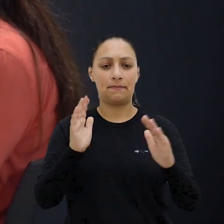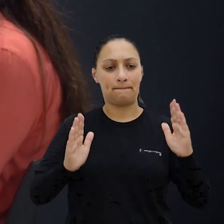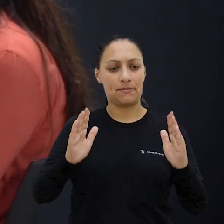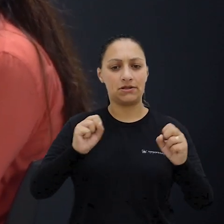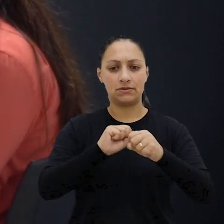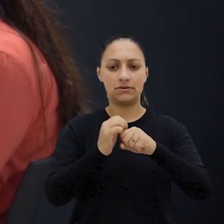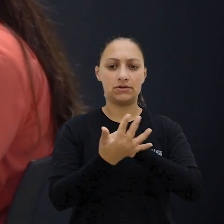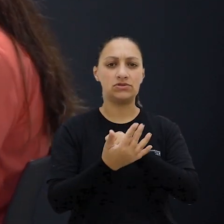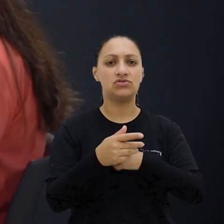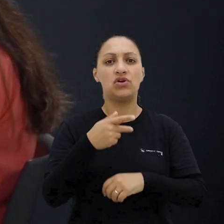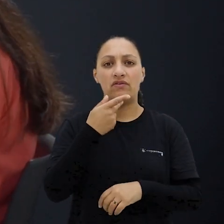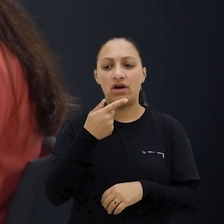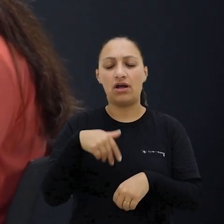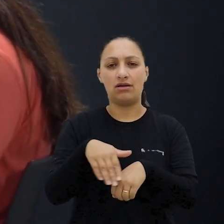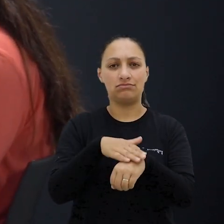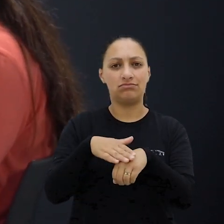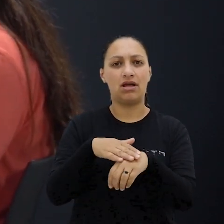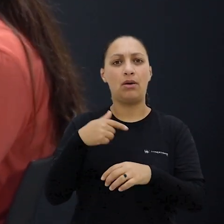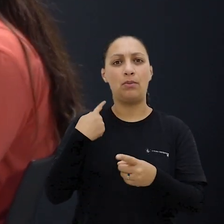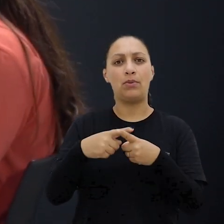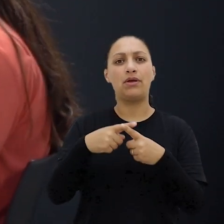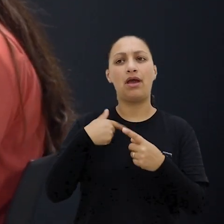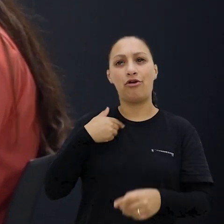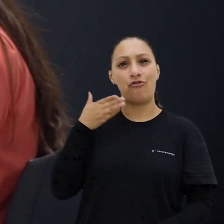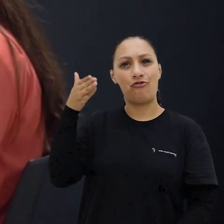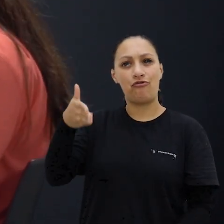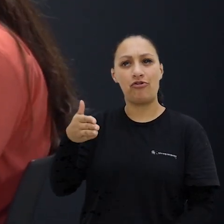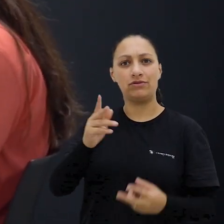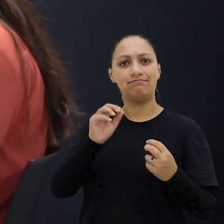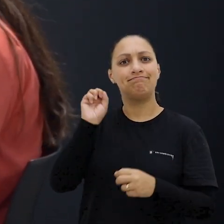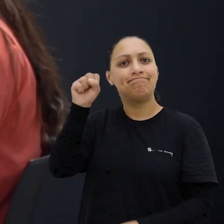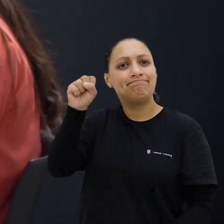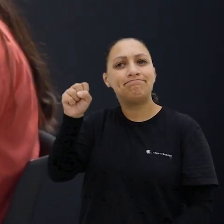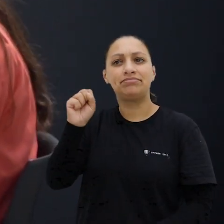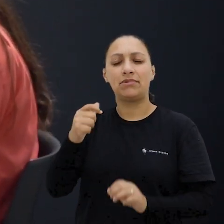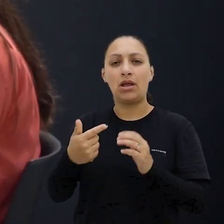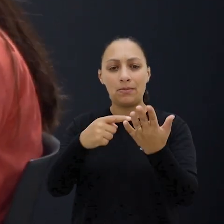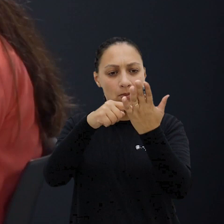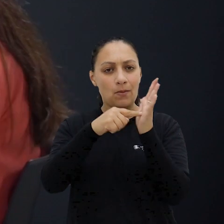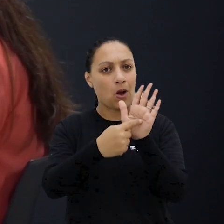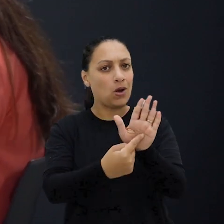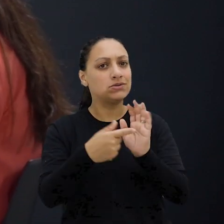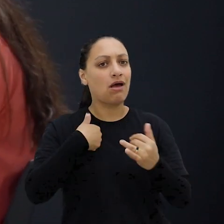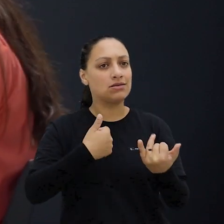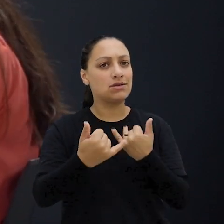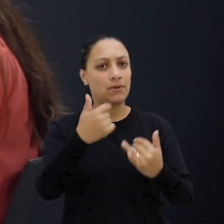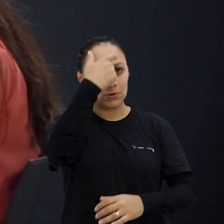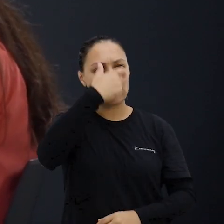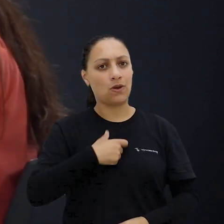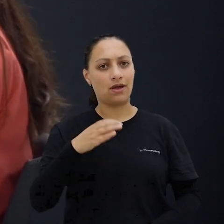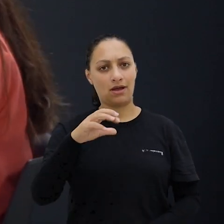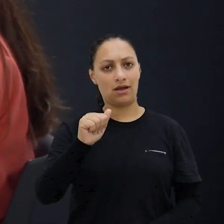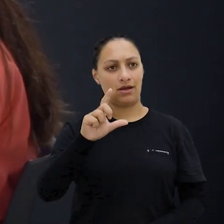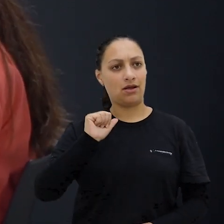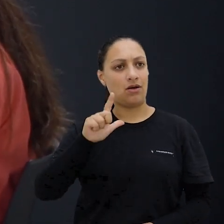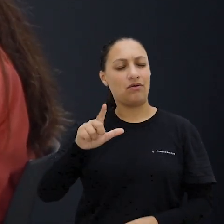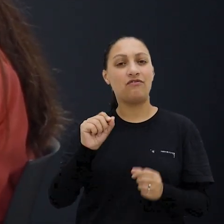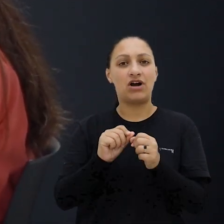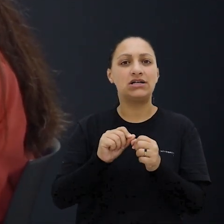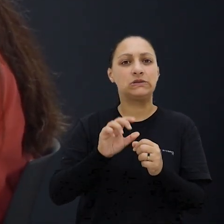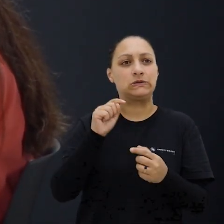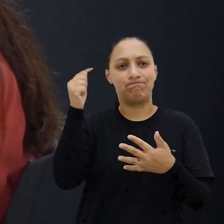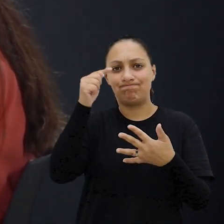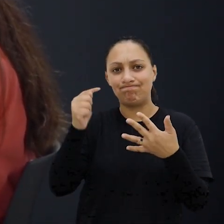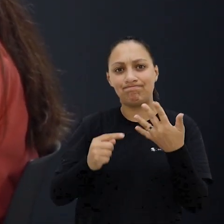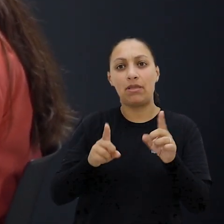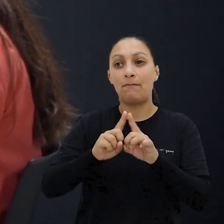pandemia, do pessoal se falar, porque eu fui de porta em porta, bati, me apresentei, falou, sou da Carol, faço isso, isso, aquilo. Mas tem gente que não